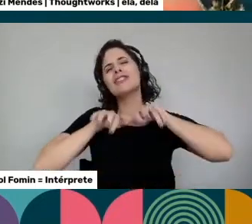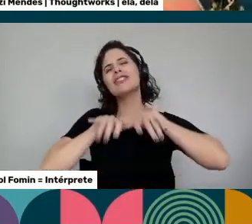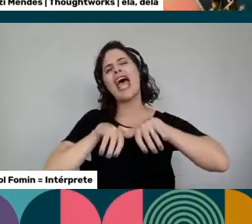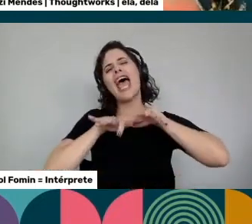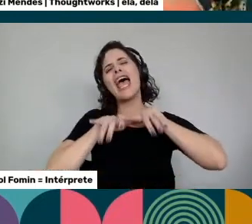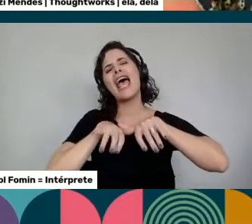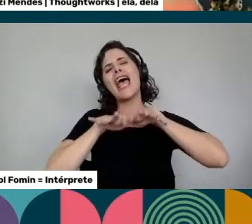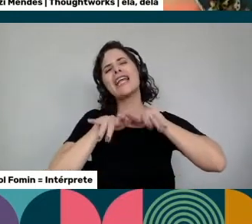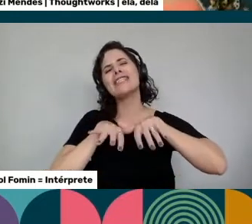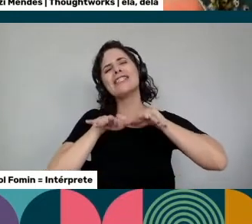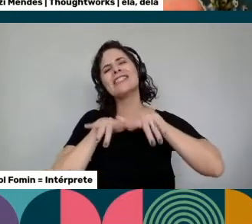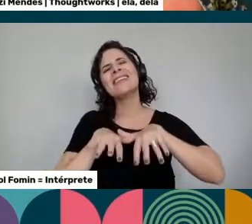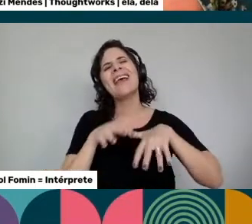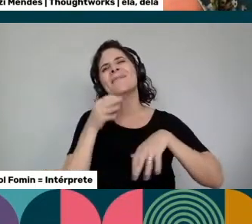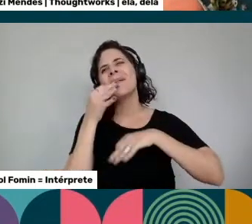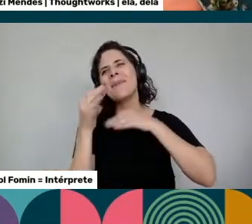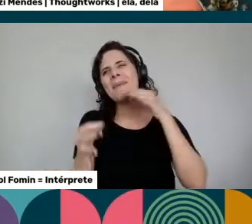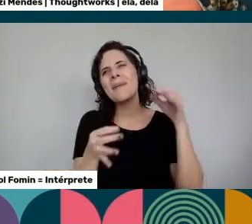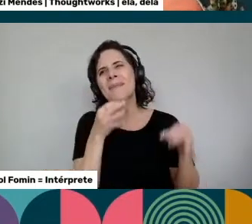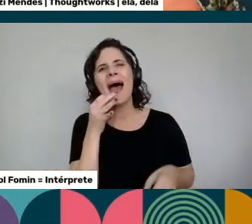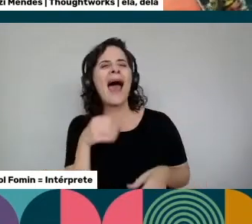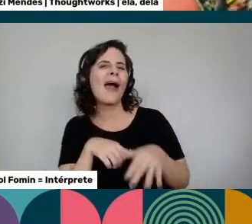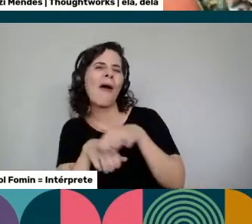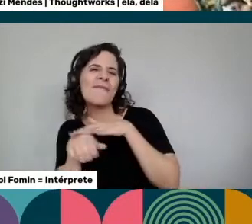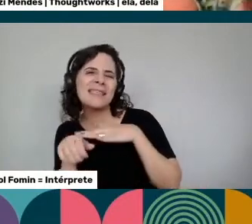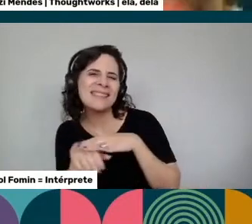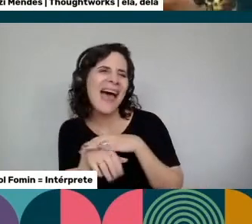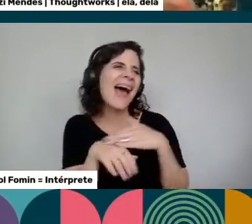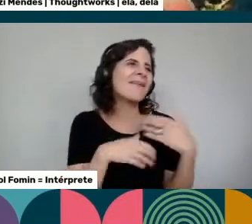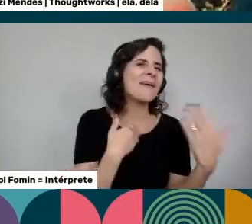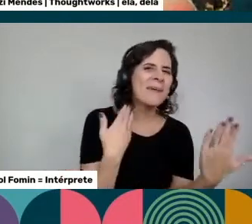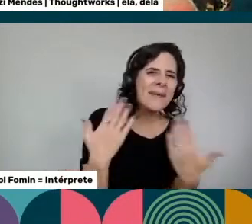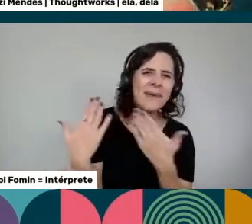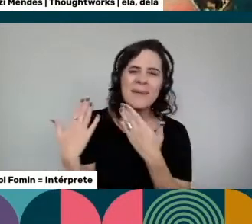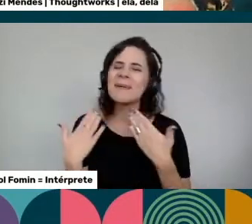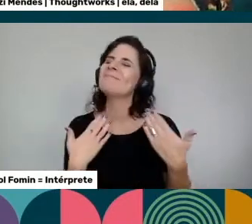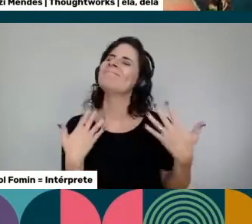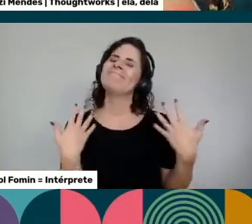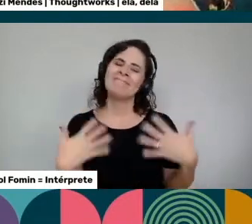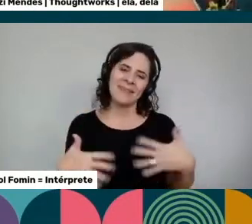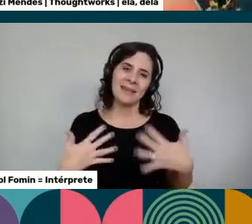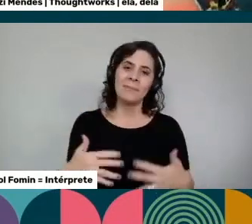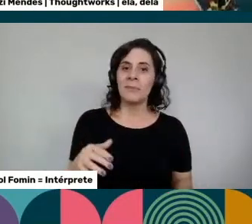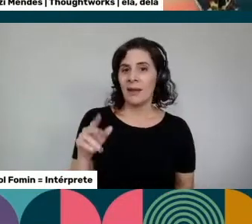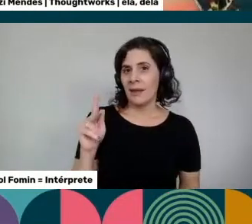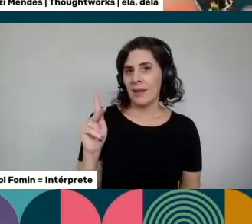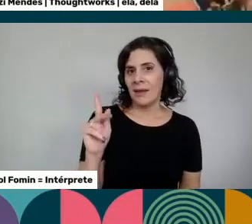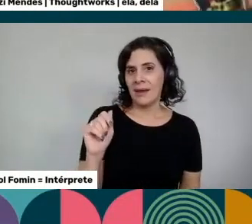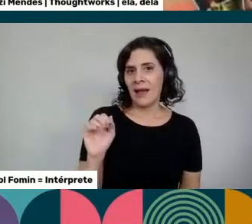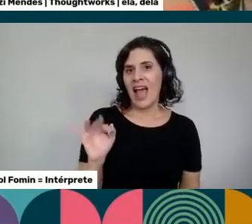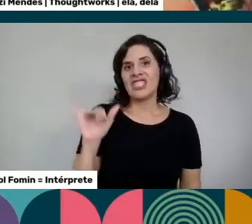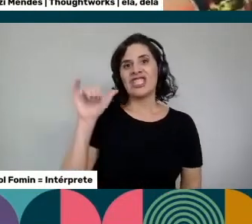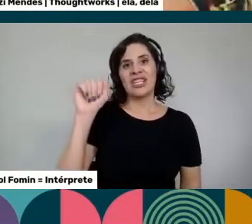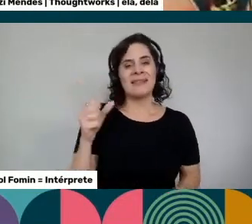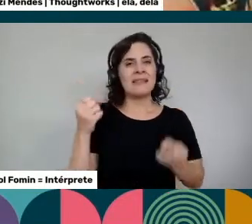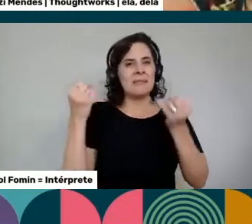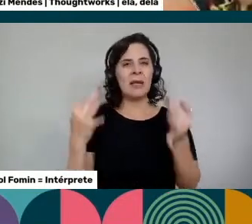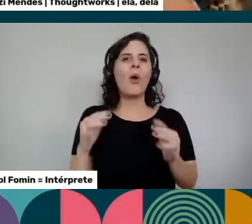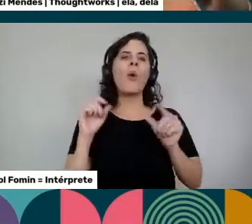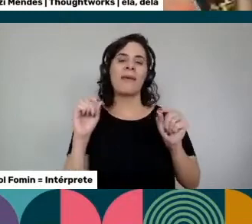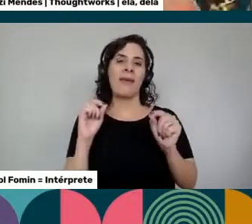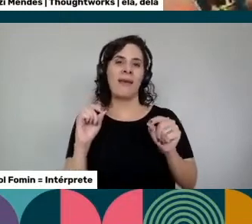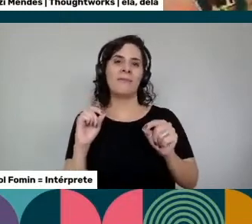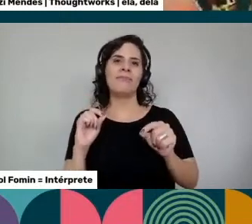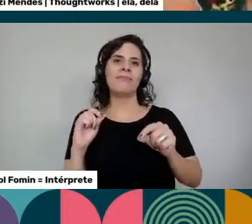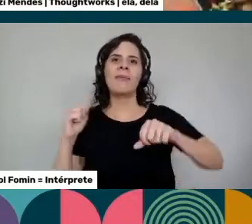E a Kátia trouxe aqui esse lugar do afeto, né? Afeto como verbo, né?